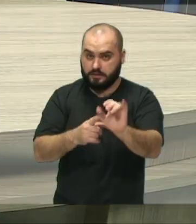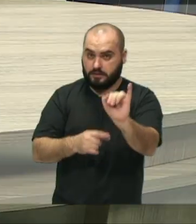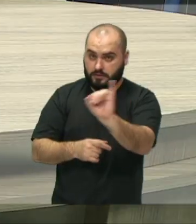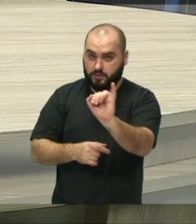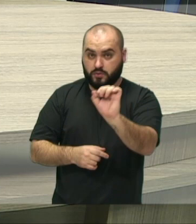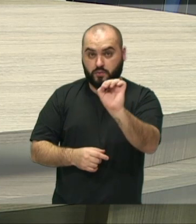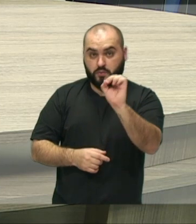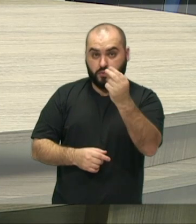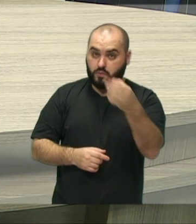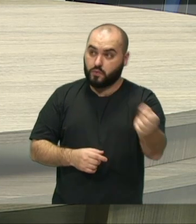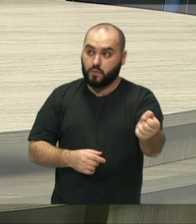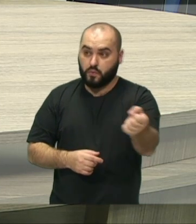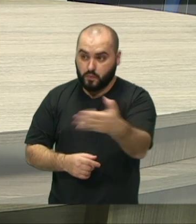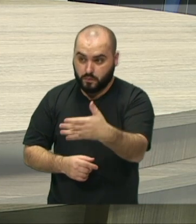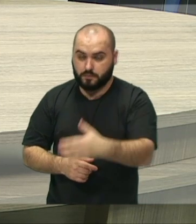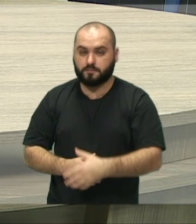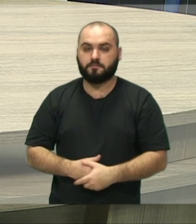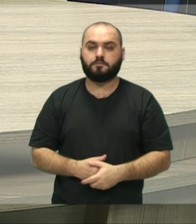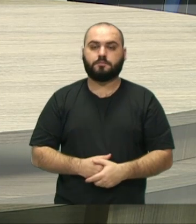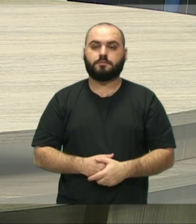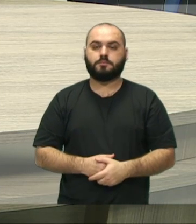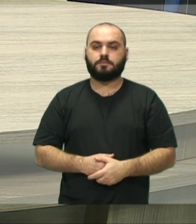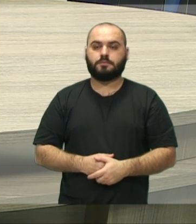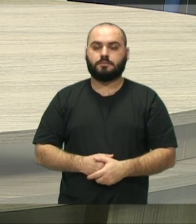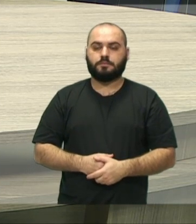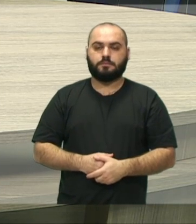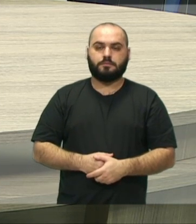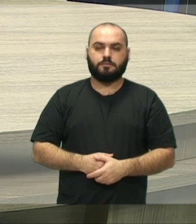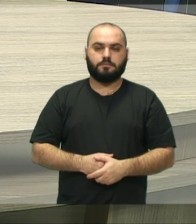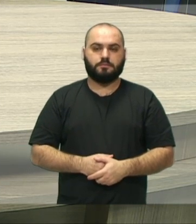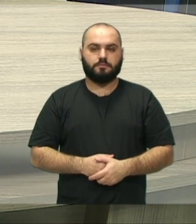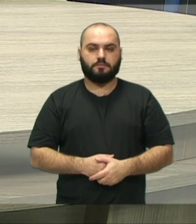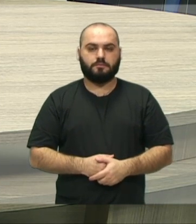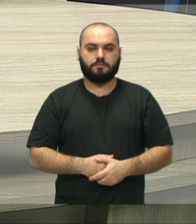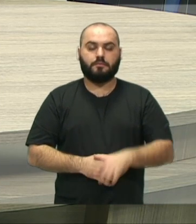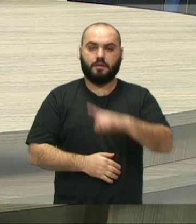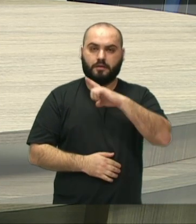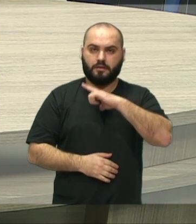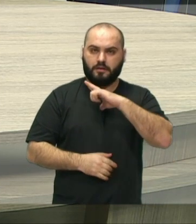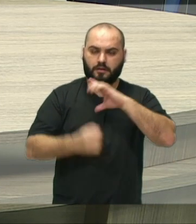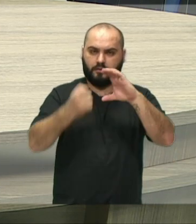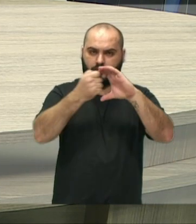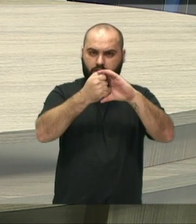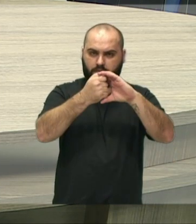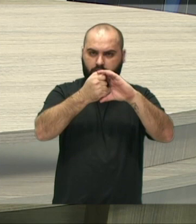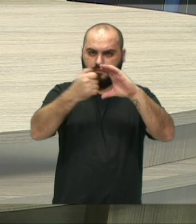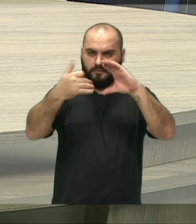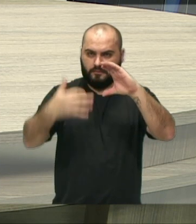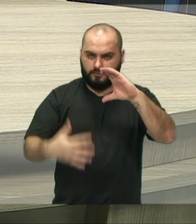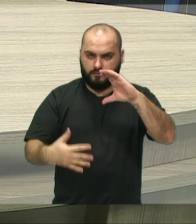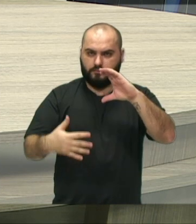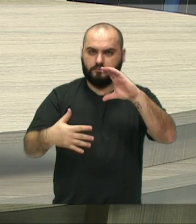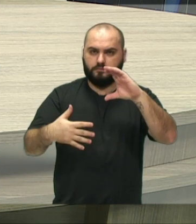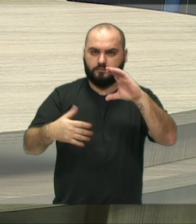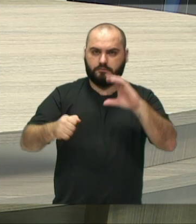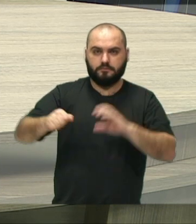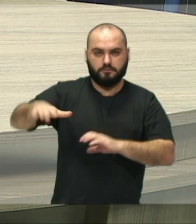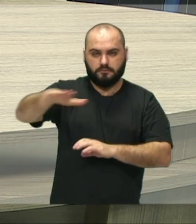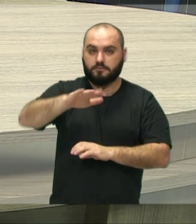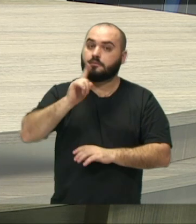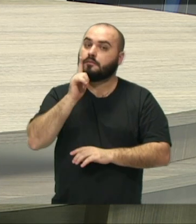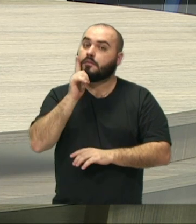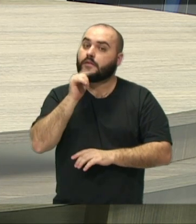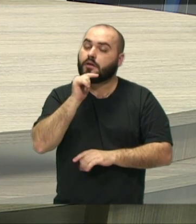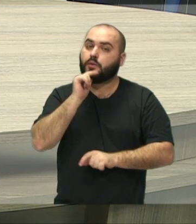aqui na cidade, a cidade tem uma tradição, as características físicas da nossa água aqui, ela